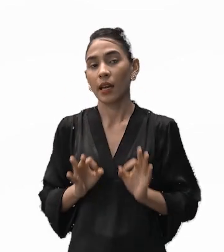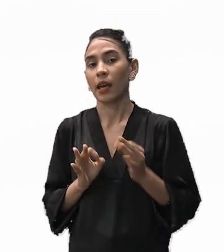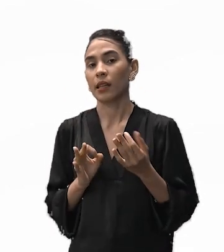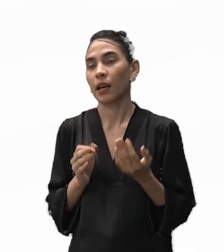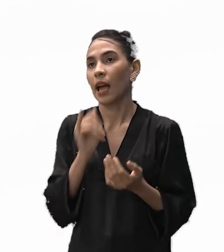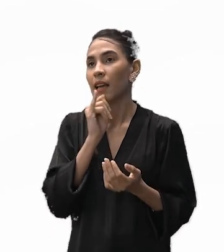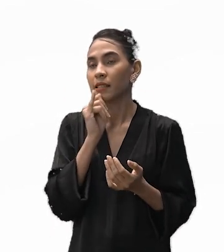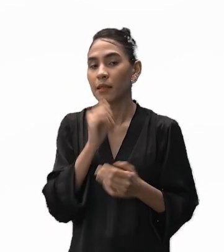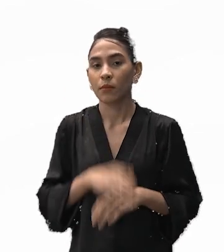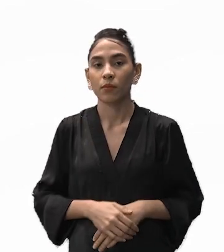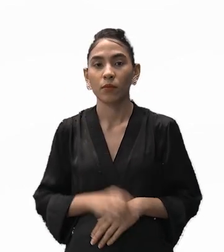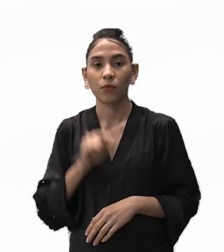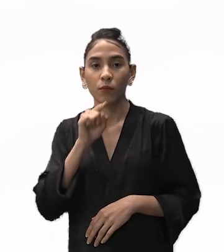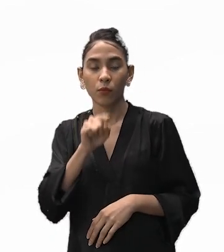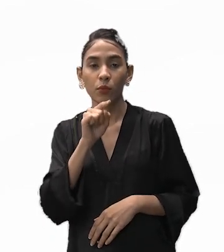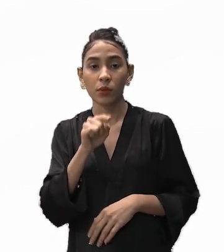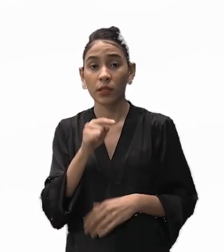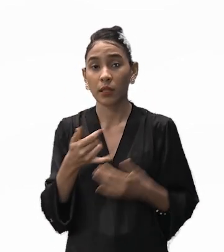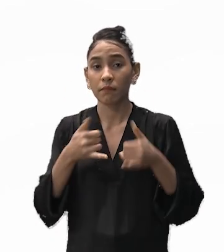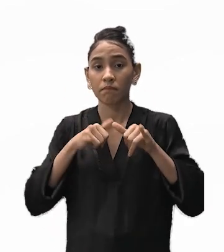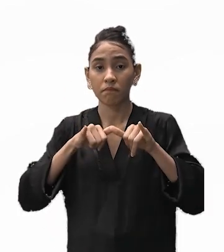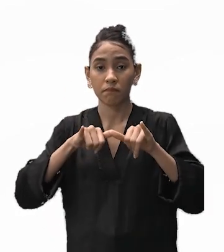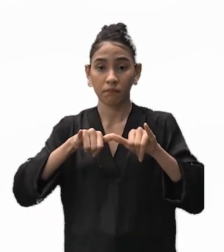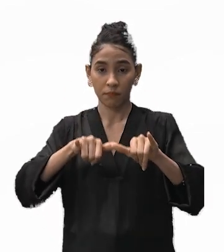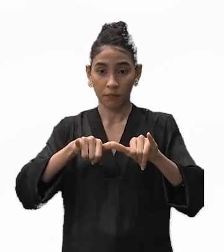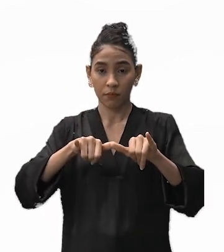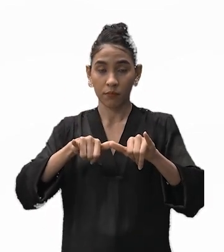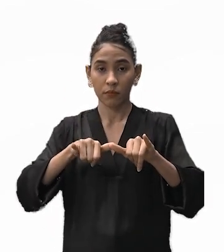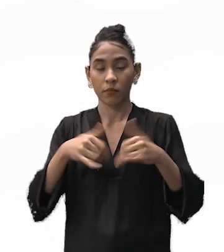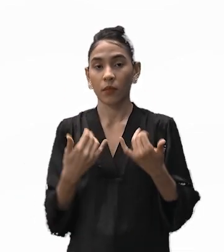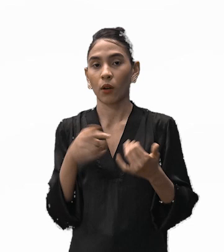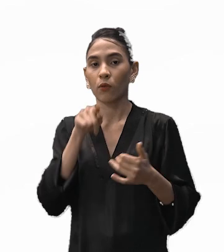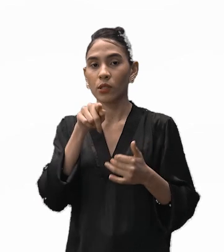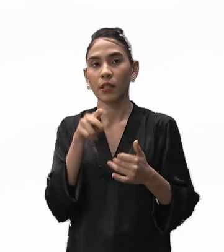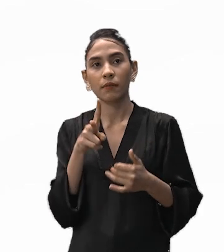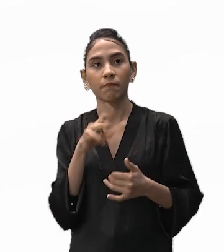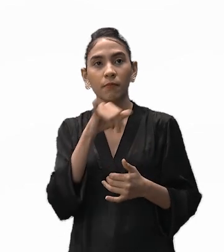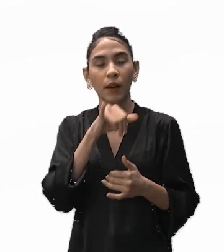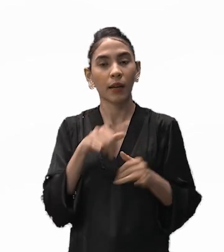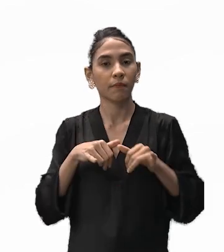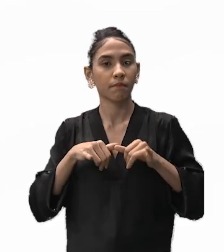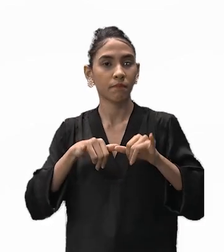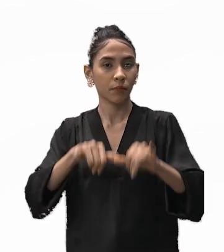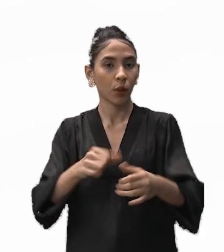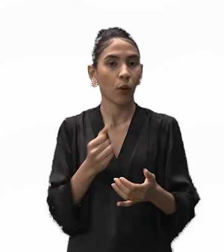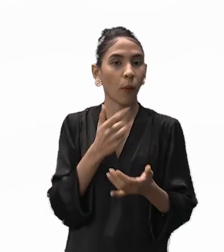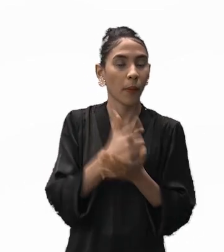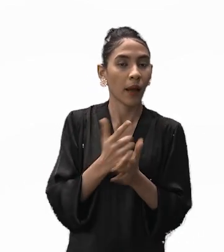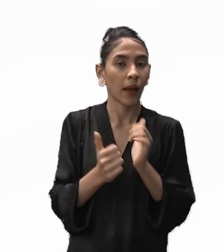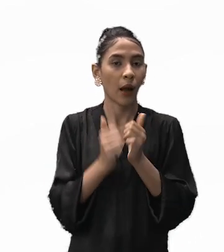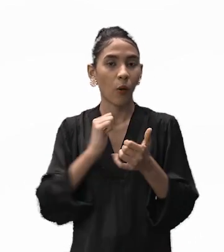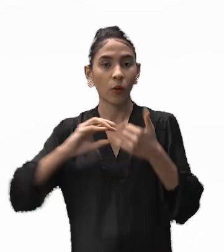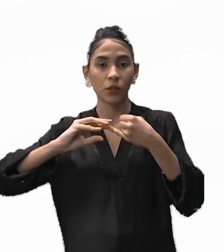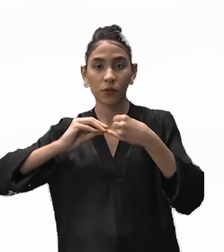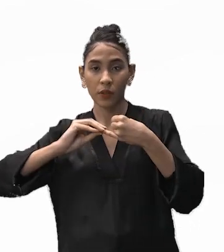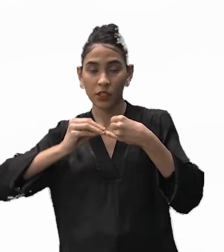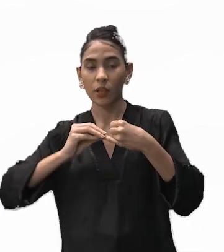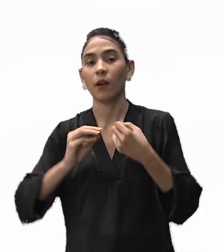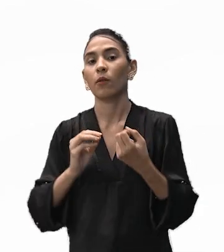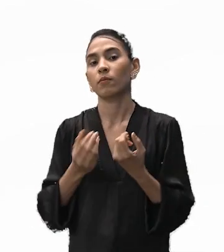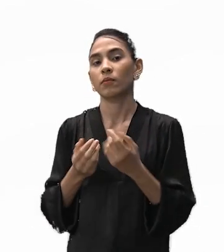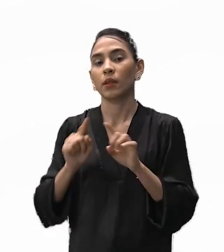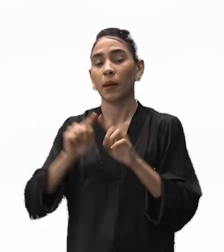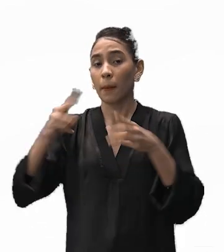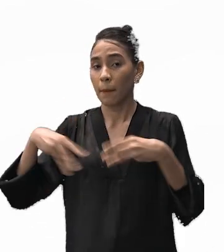repente, você ir no supermercado, tá? E aí você vai no supermercado para comprar arroz, feijão, macarrão